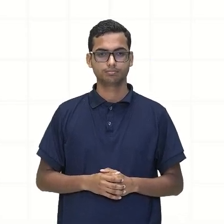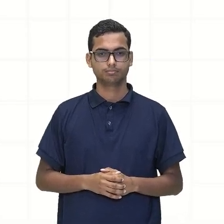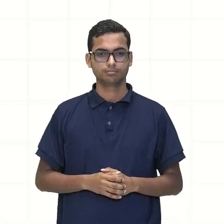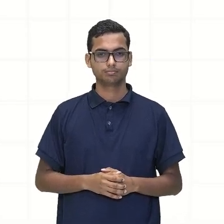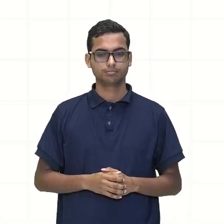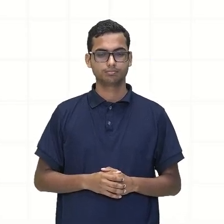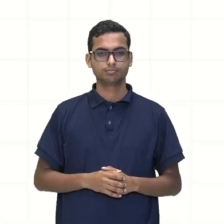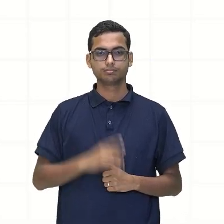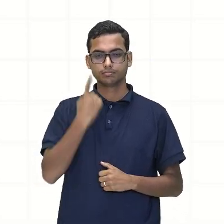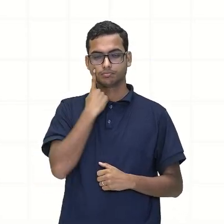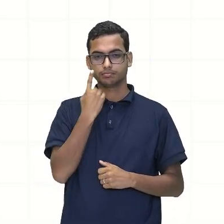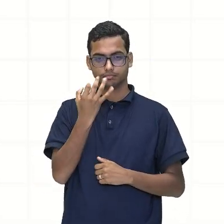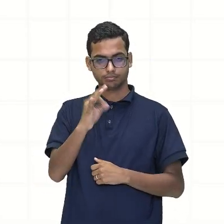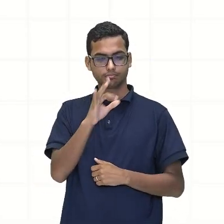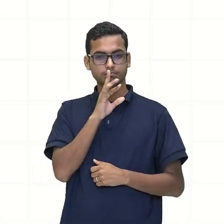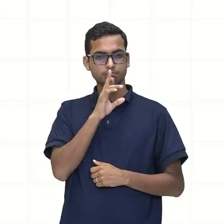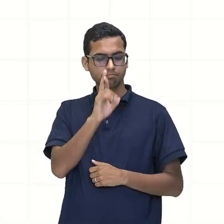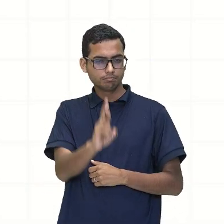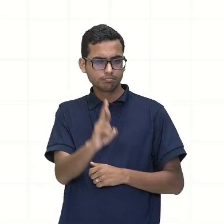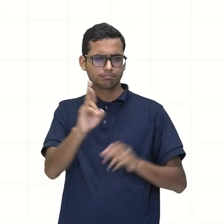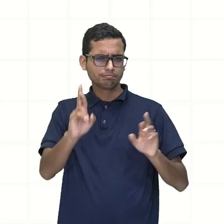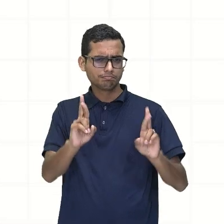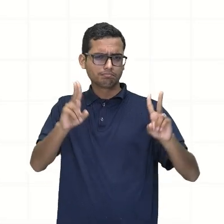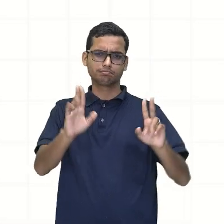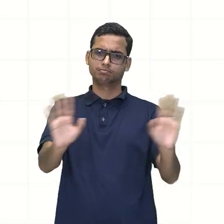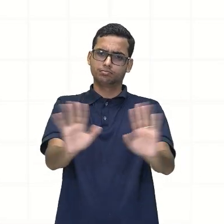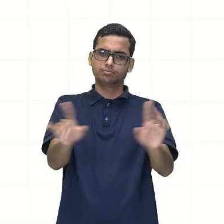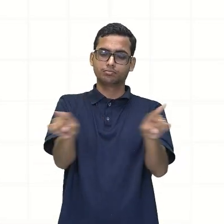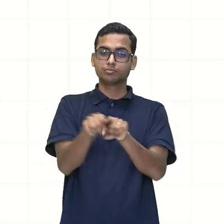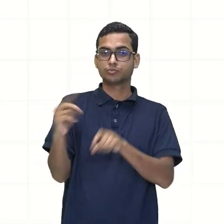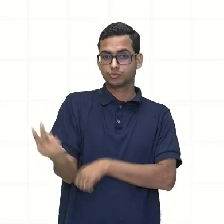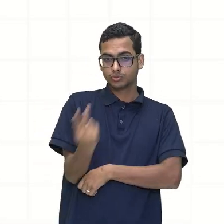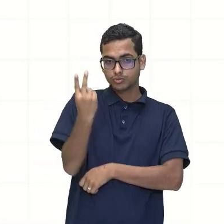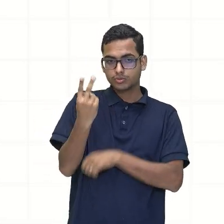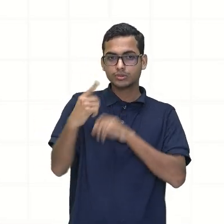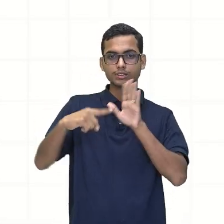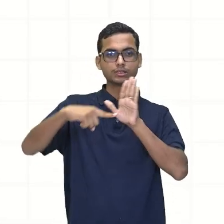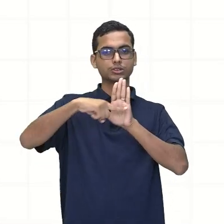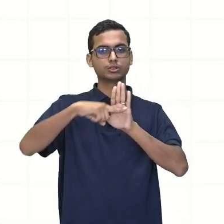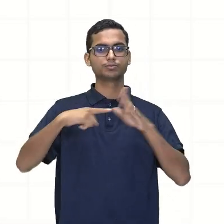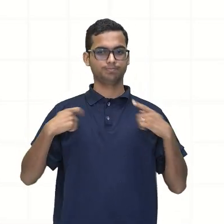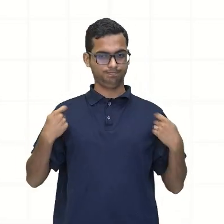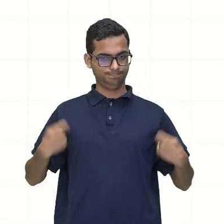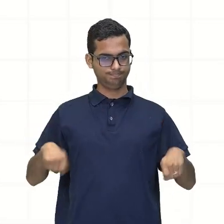iria fazer diferença no resultado. Mas pelo menos um valor negativo eu tenho que ter.